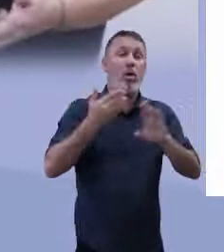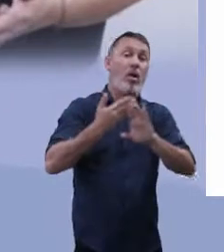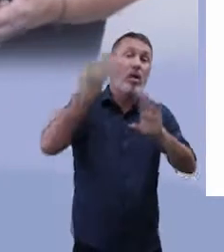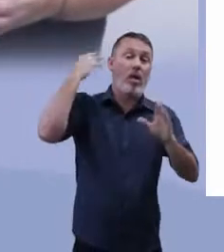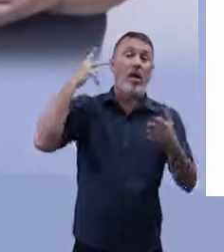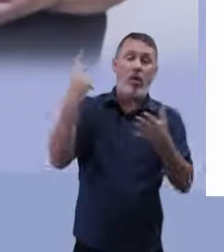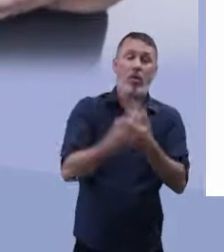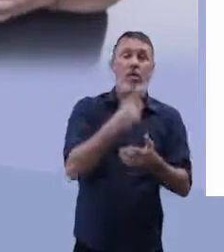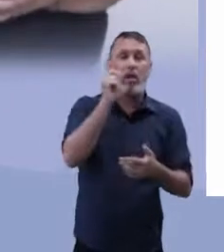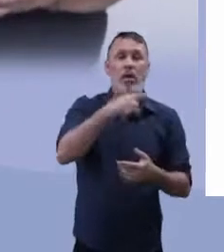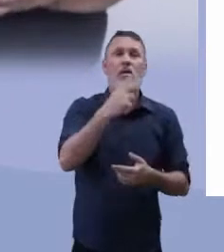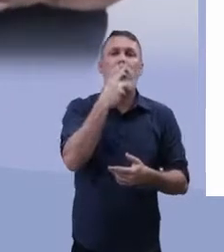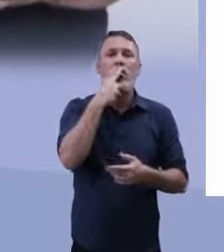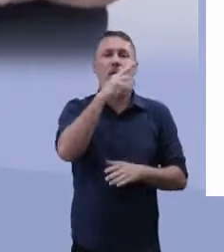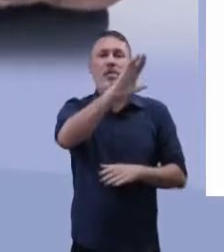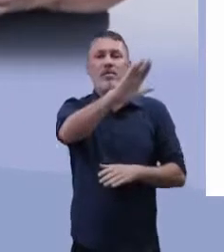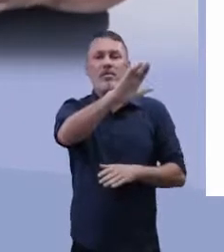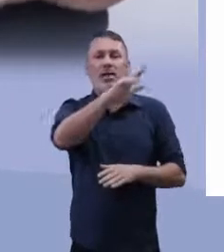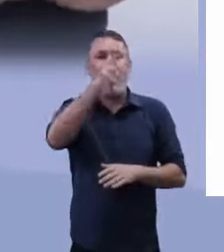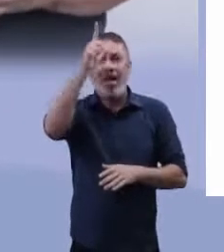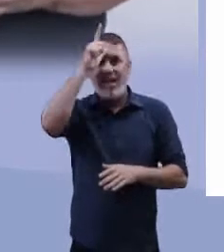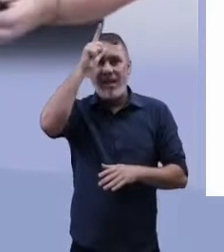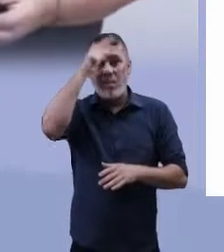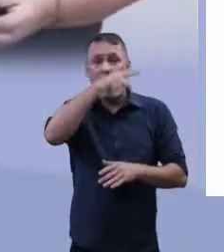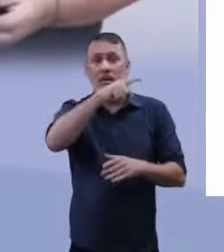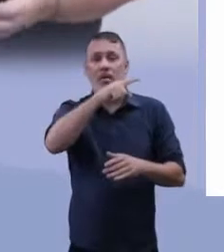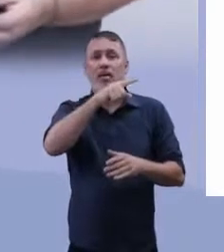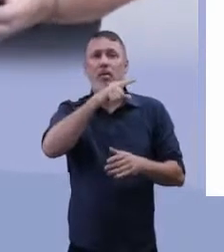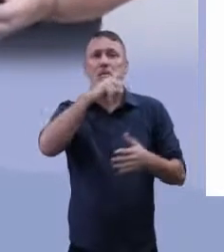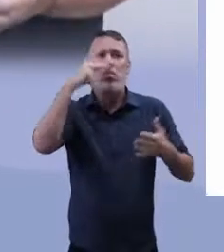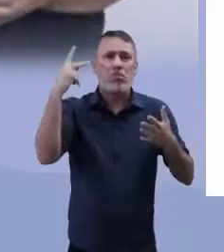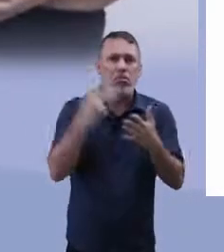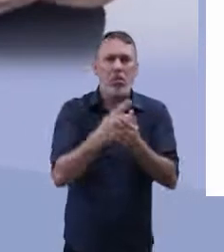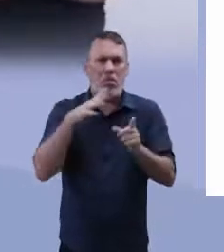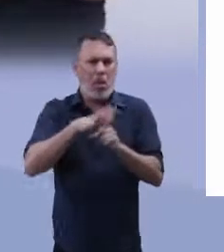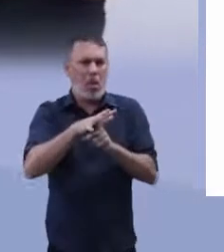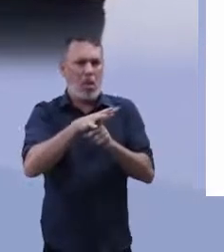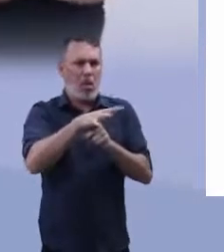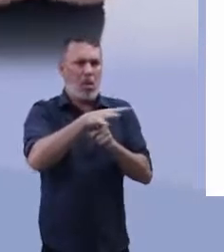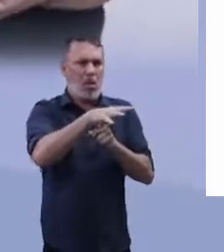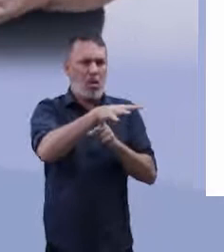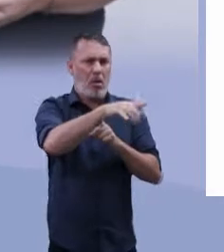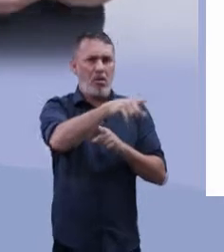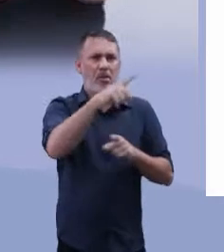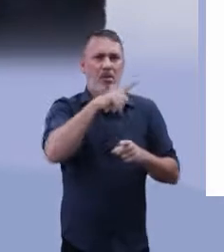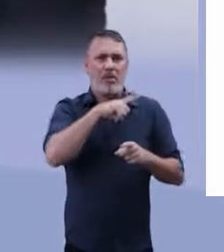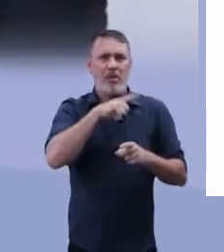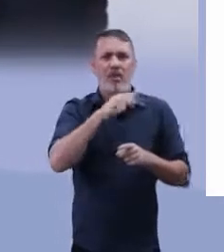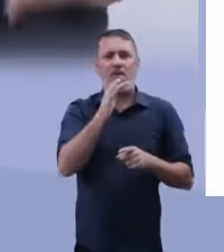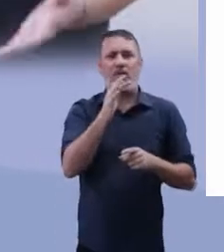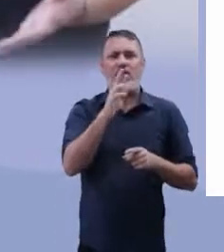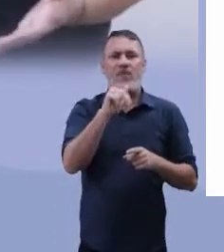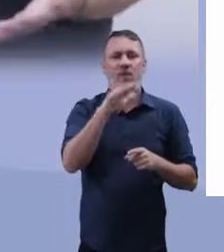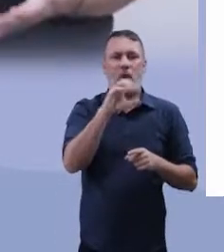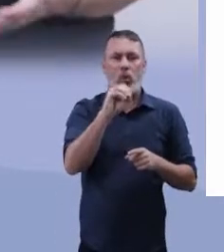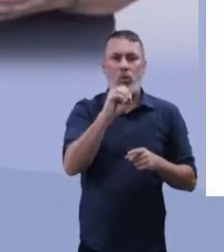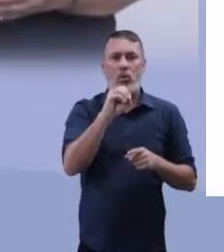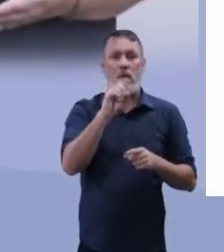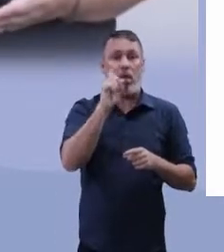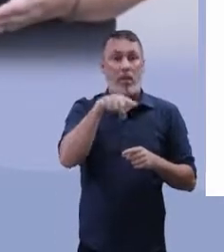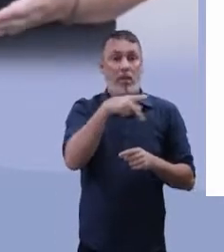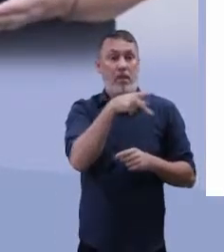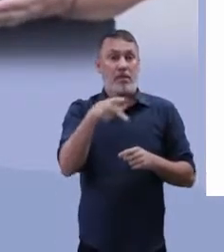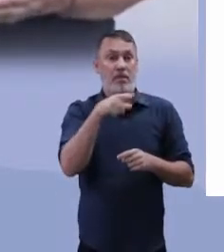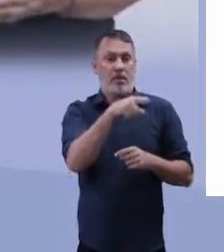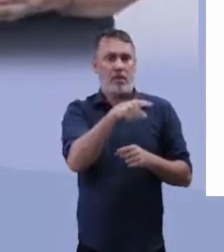represália dos nazistas por causa de uma eleição ocorrida lá, em que um ditador chamado Francisco Franco vai